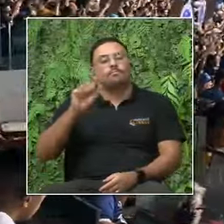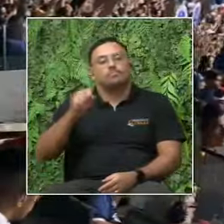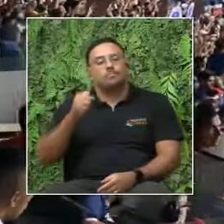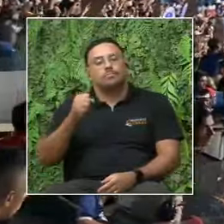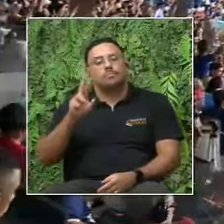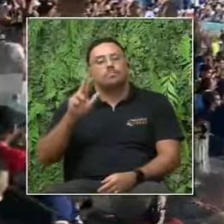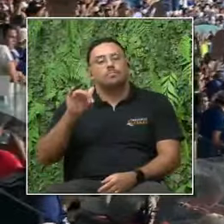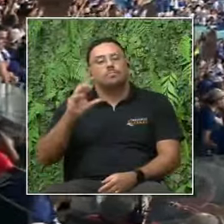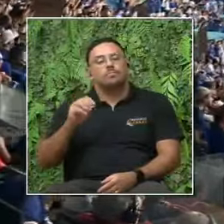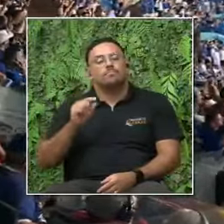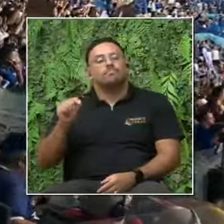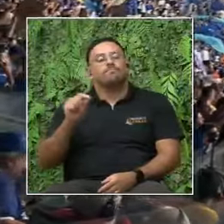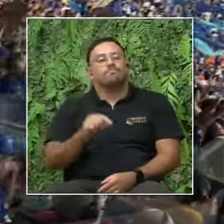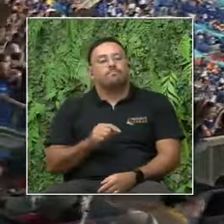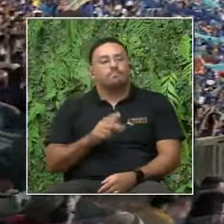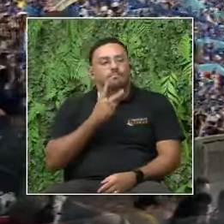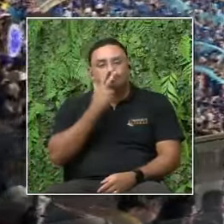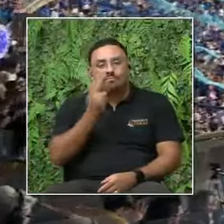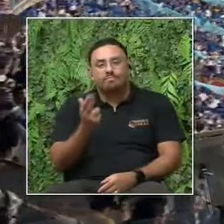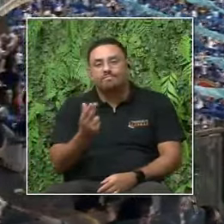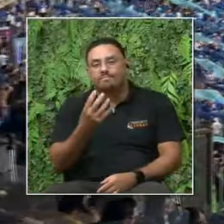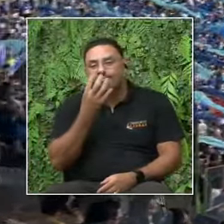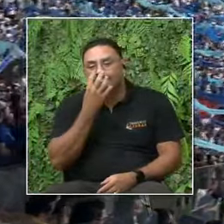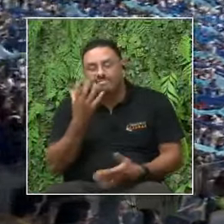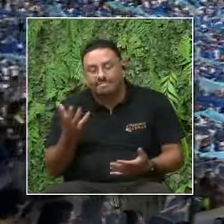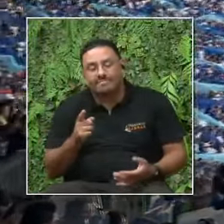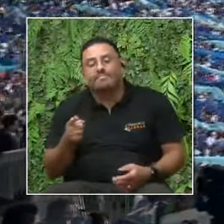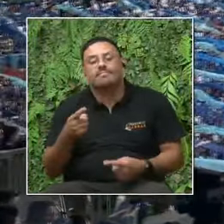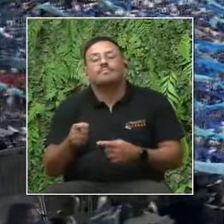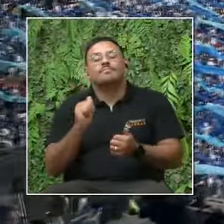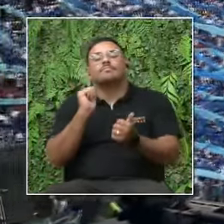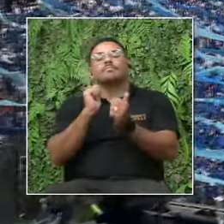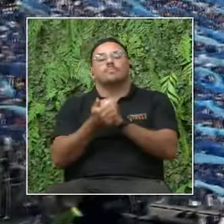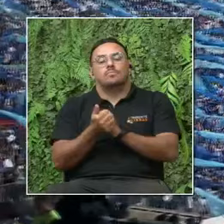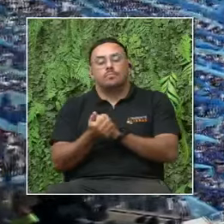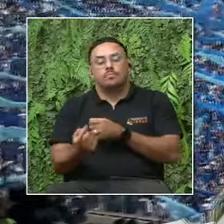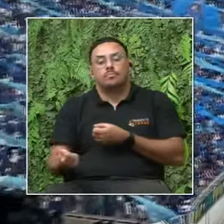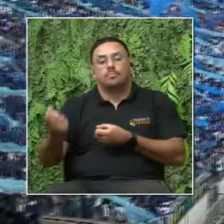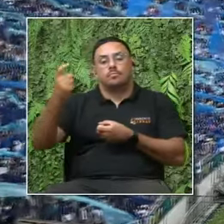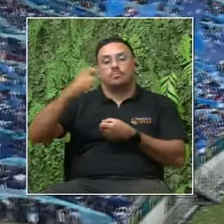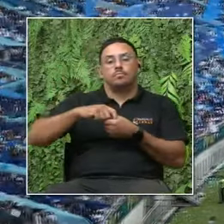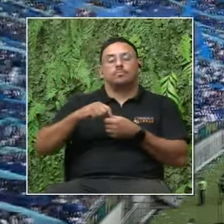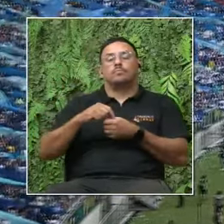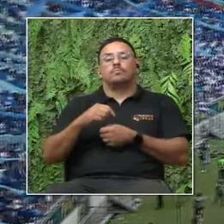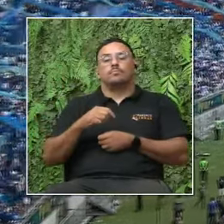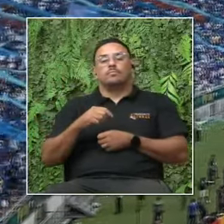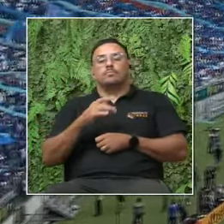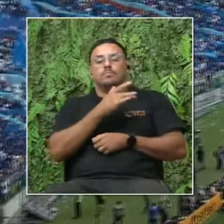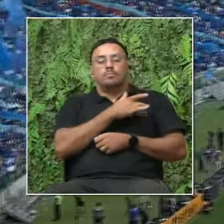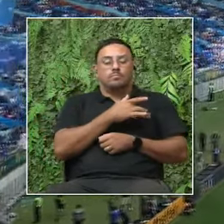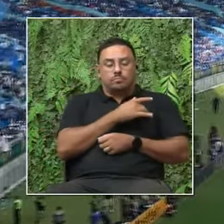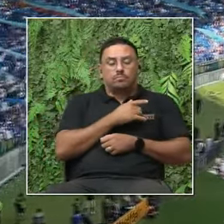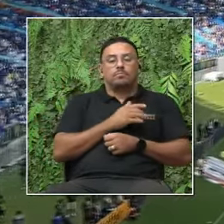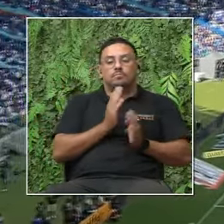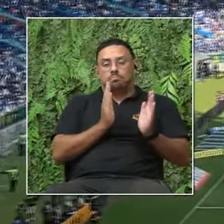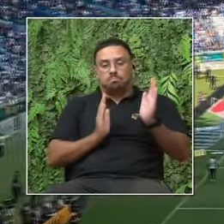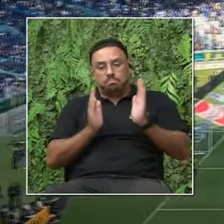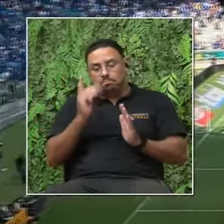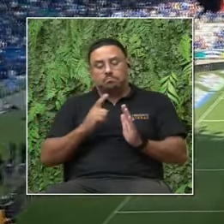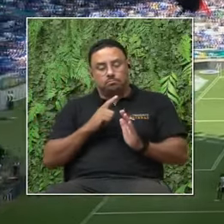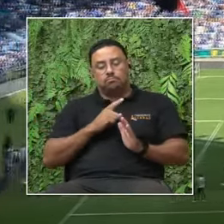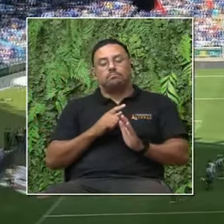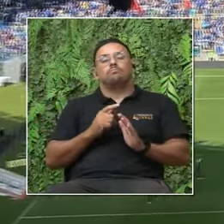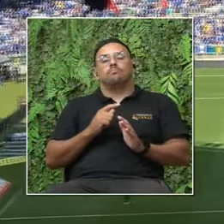el perro Bob ele que é um jogador que retornou o Cruzeiro nessa temporada tá muito feliz muito